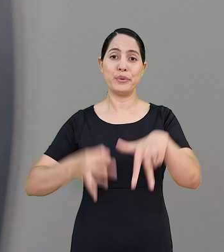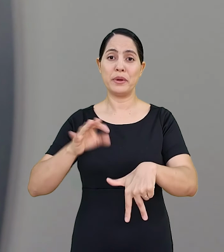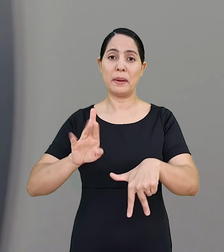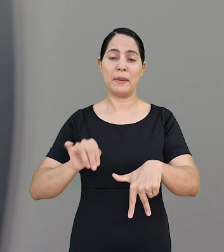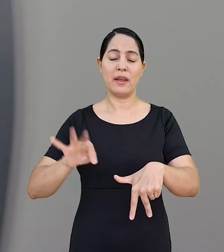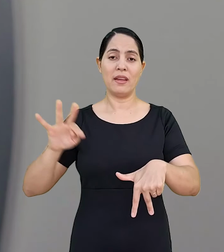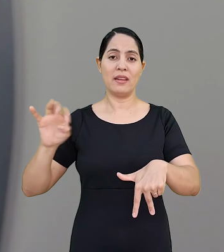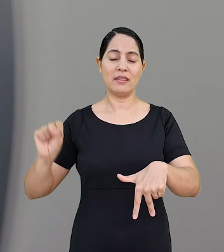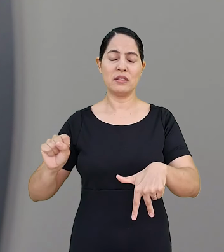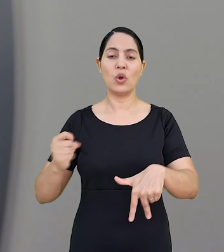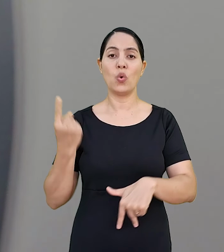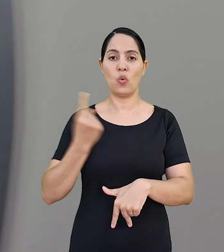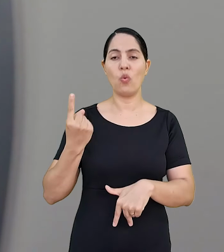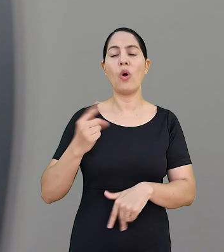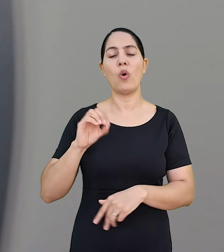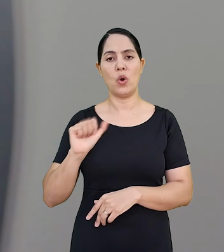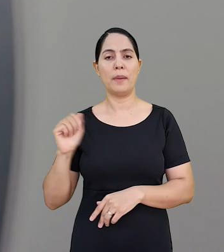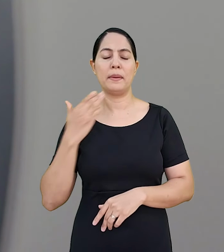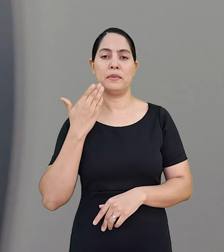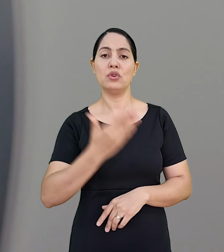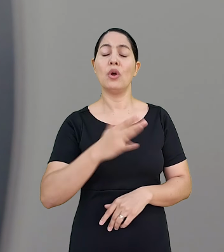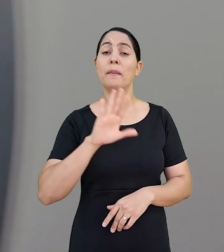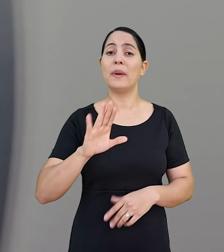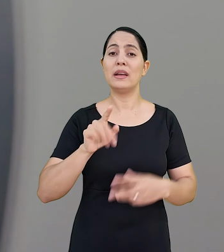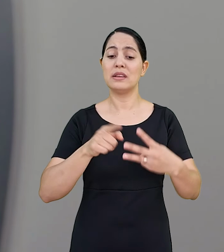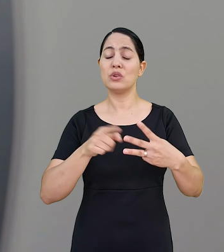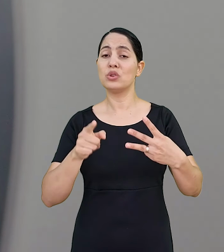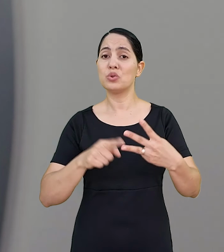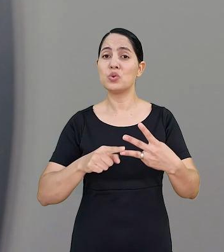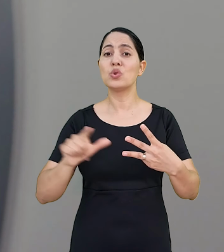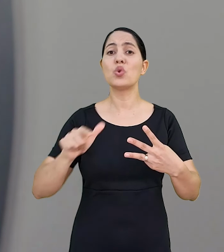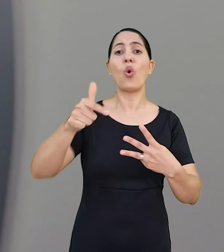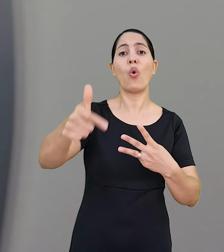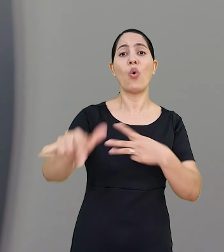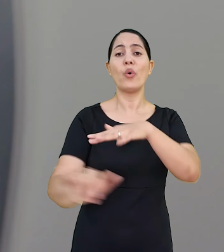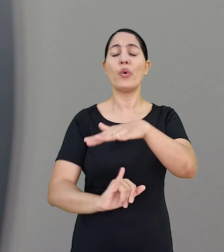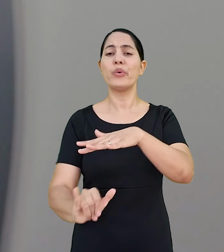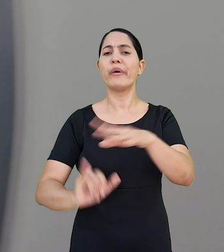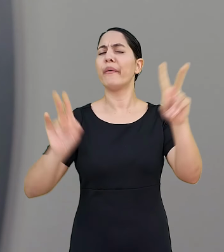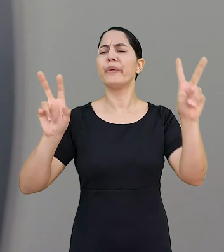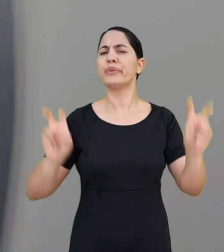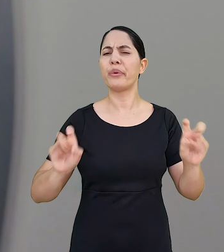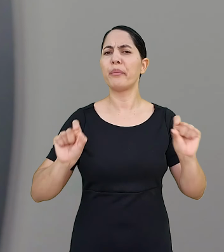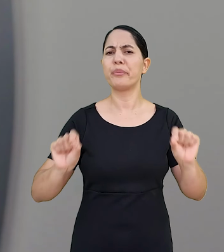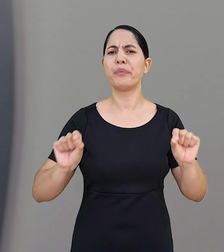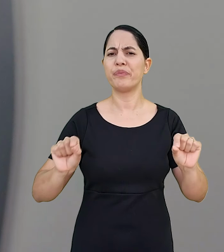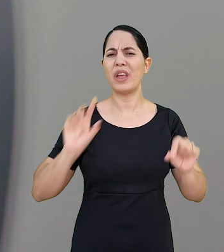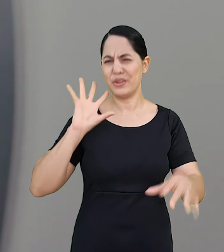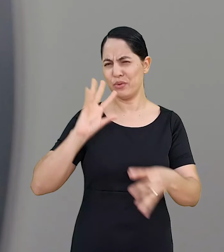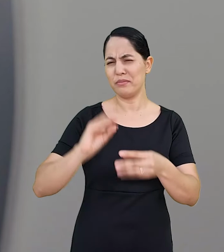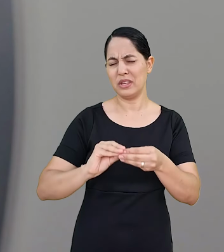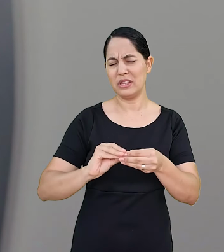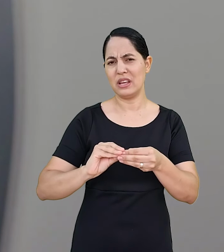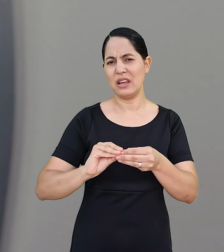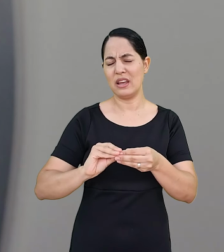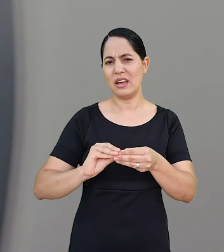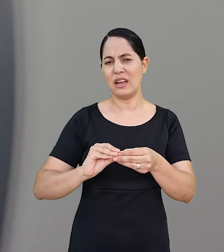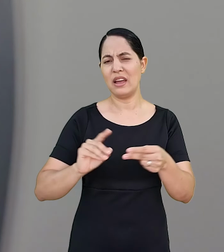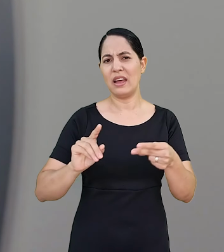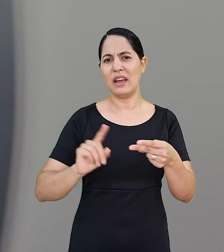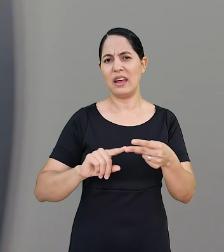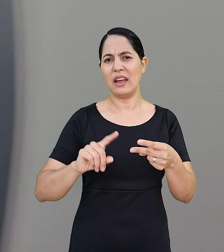só que é a da Ordem dos Advogados do Brasil. 2 delas são de outras instituições referentes a, de uma forma bem resumida, uma